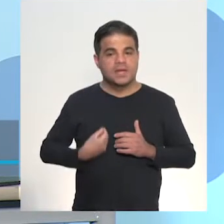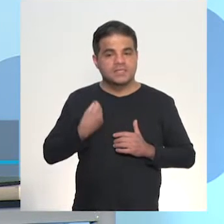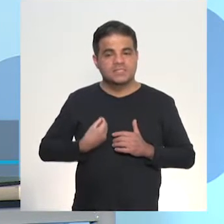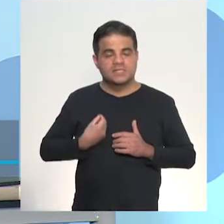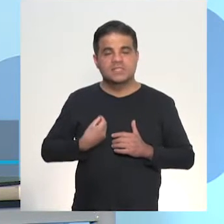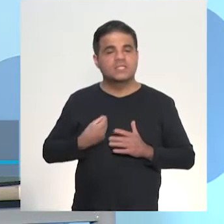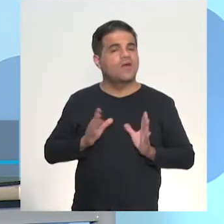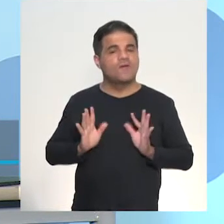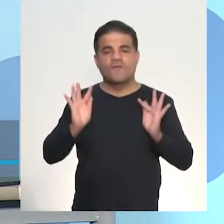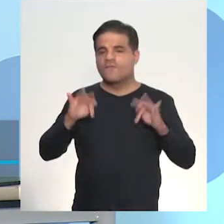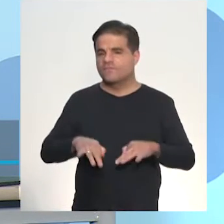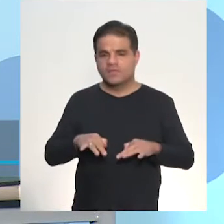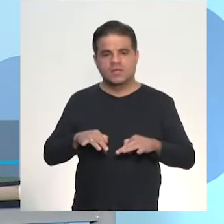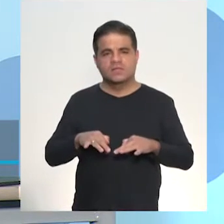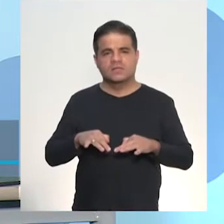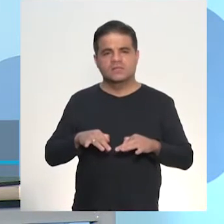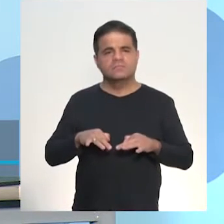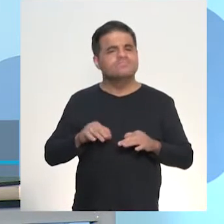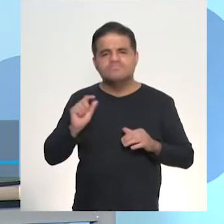Fim da